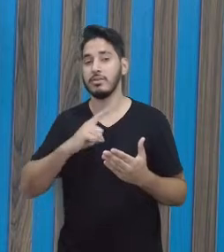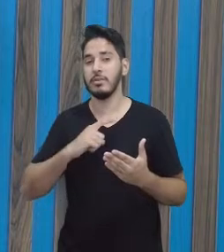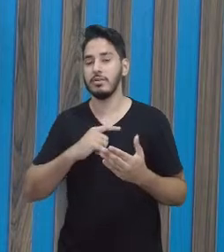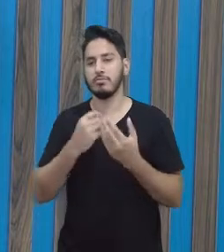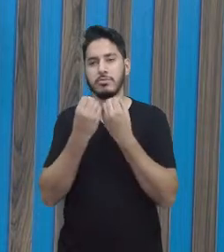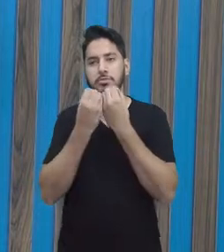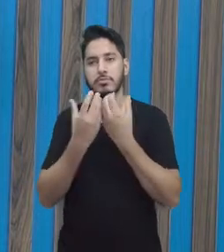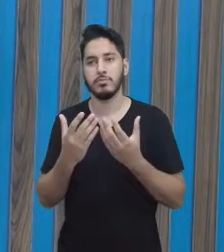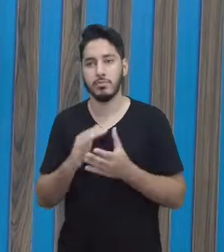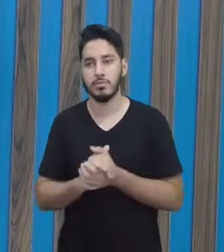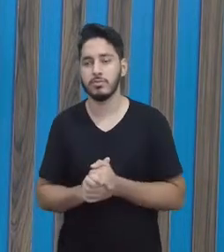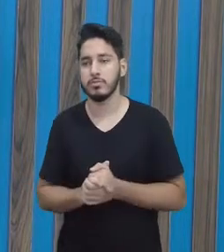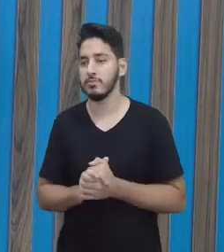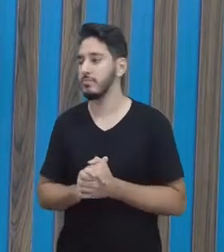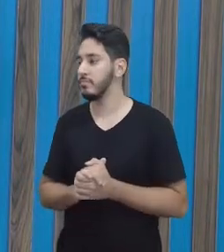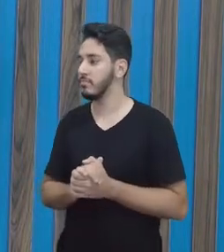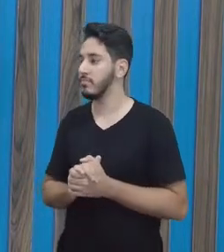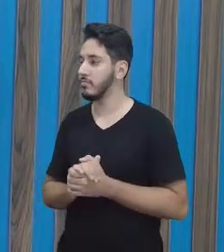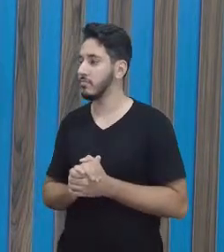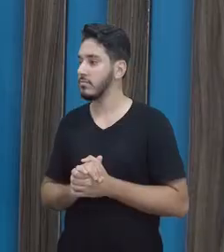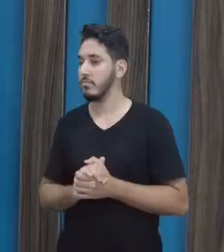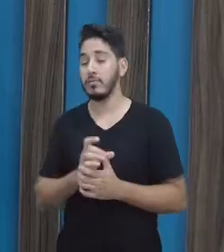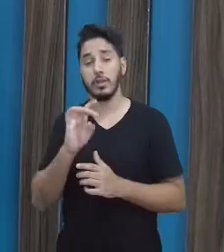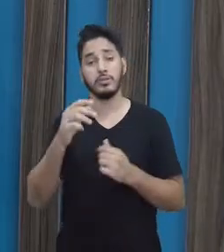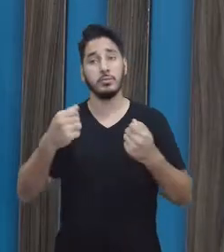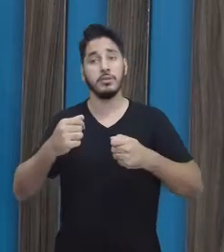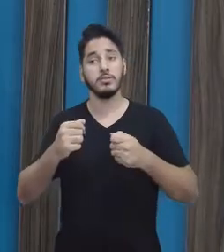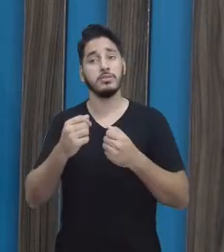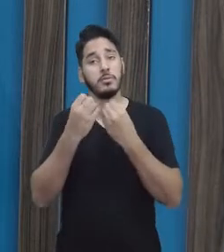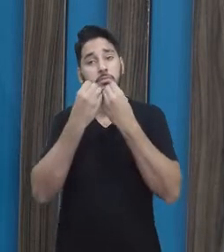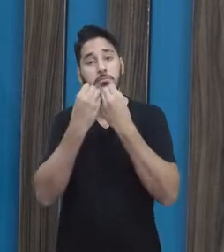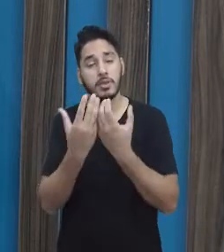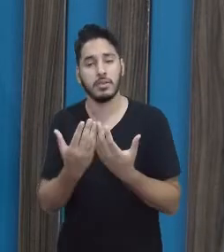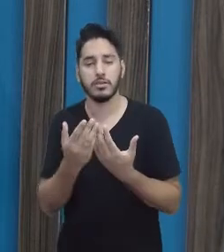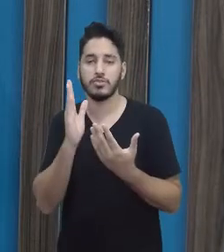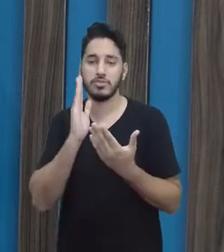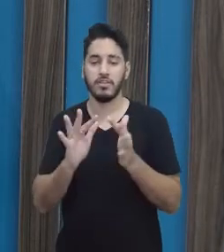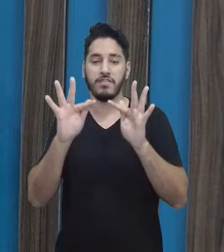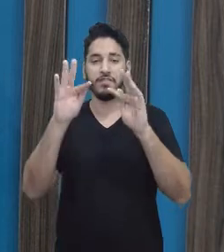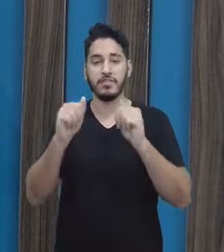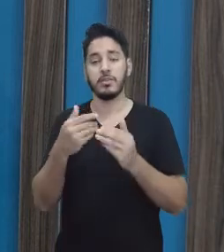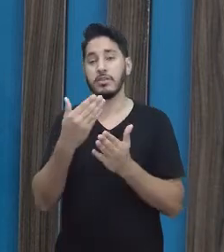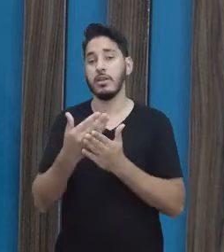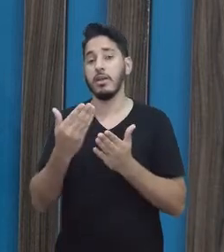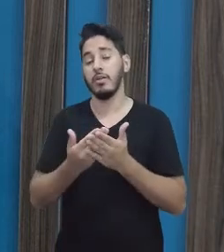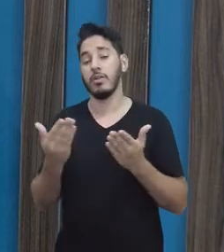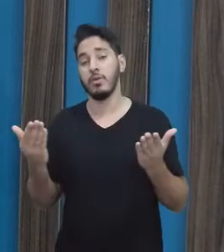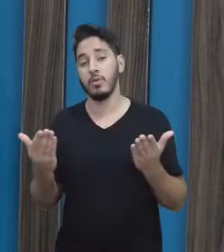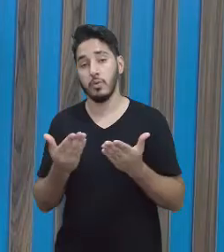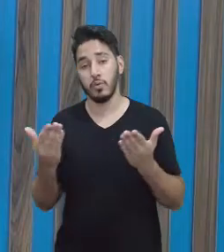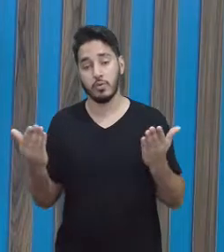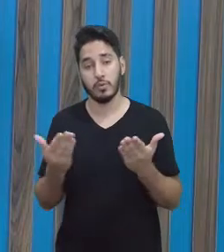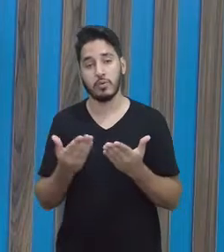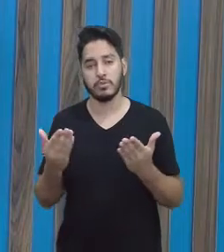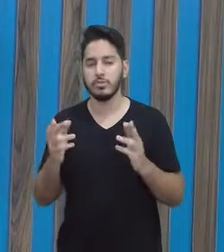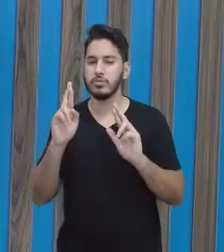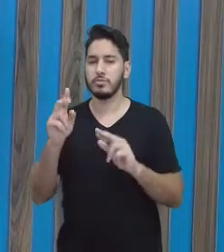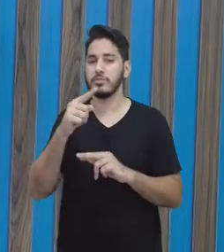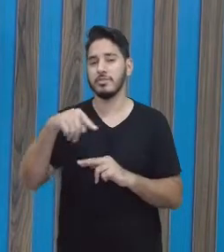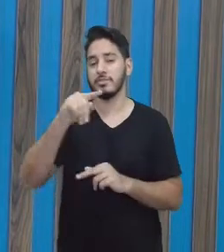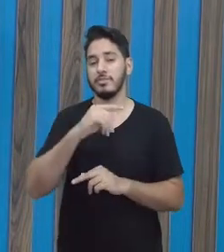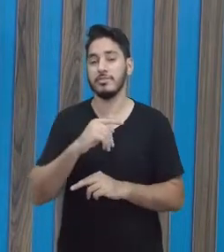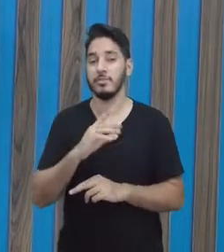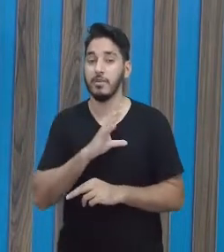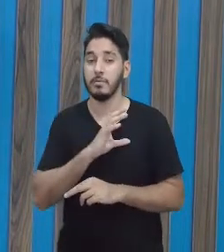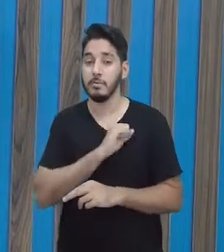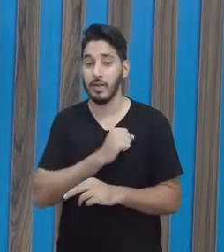de bom. Ela só precisa ser bem feita, né? Não é? Então, a gente está chegando ao final da nossa aula, né? Eu espero que vocês tenham